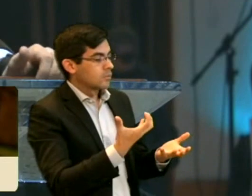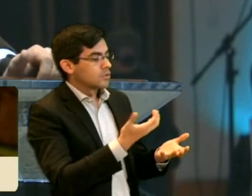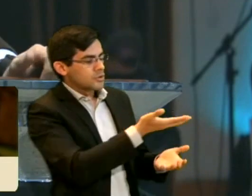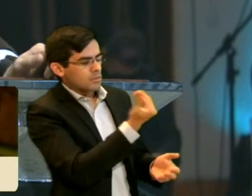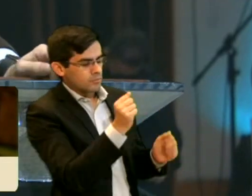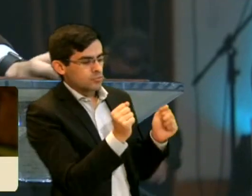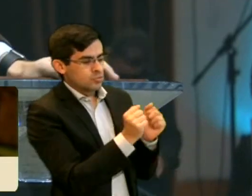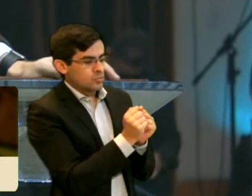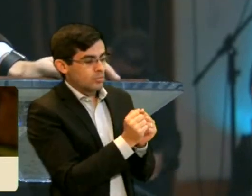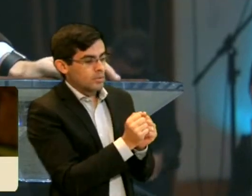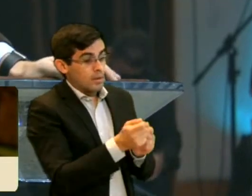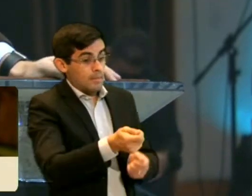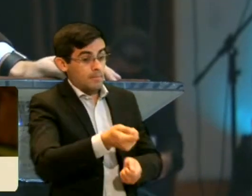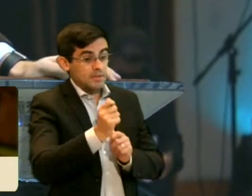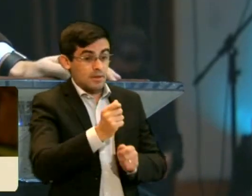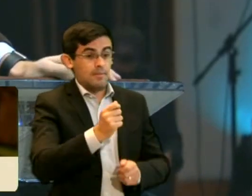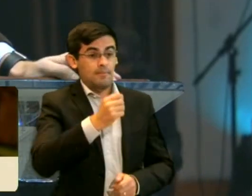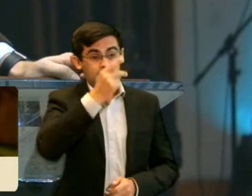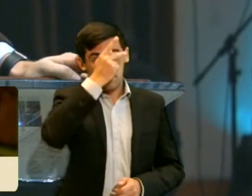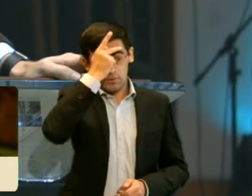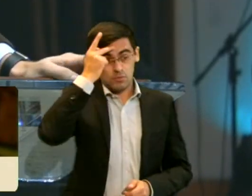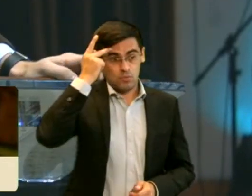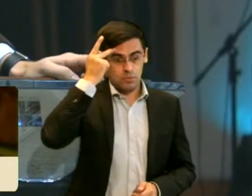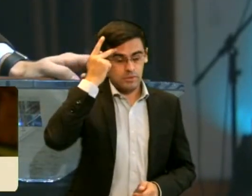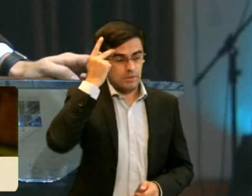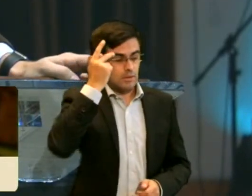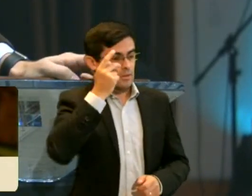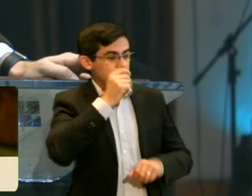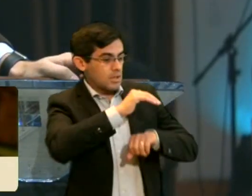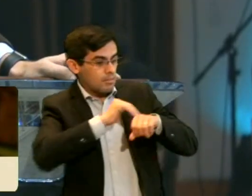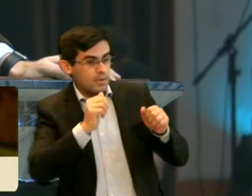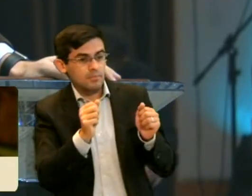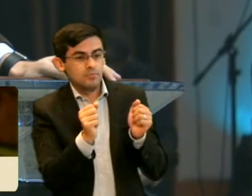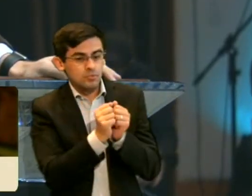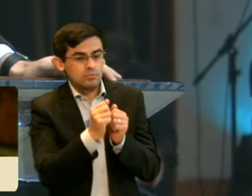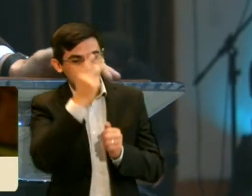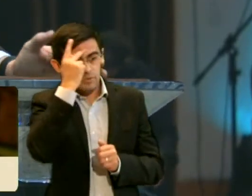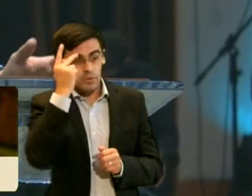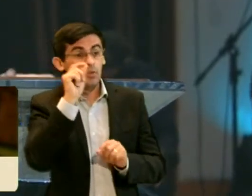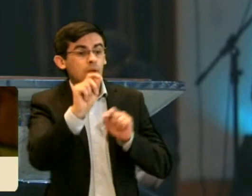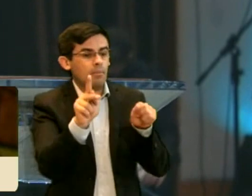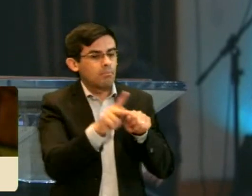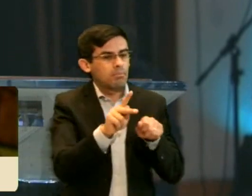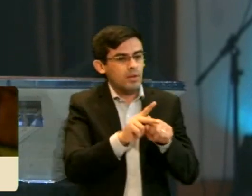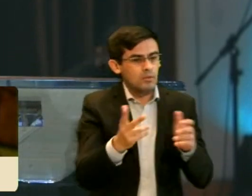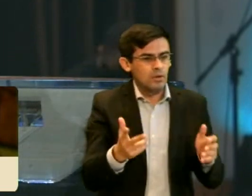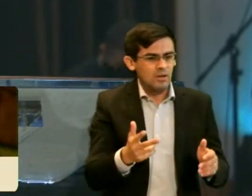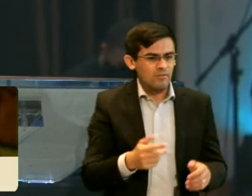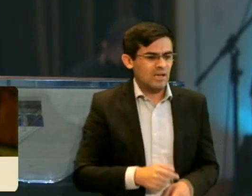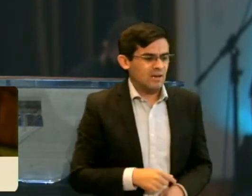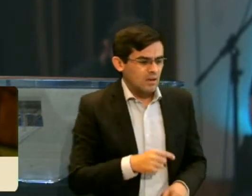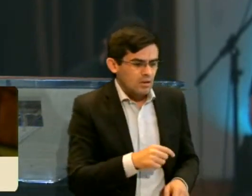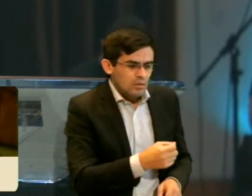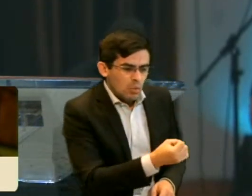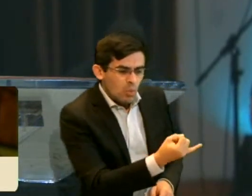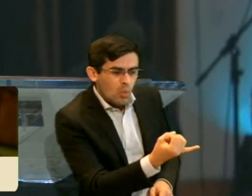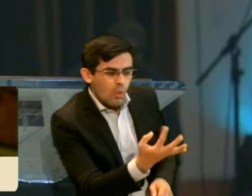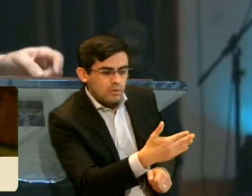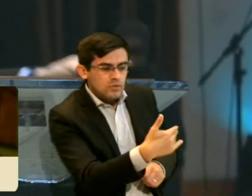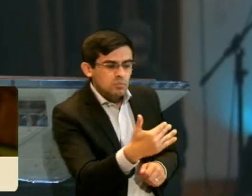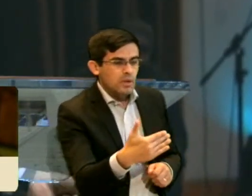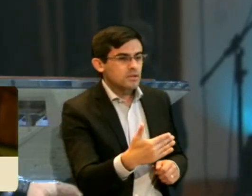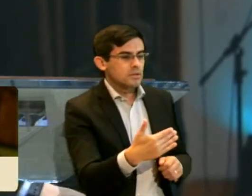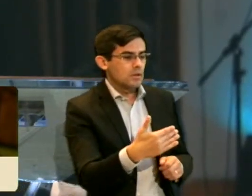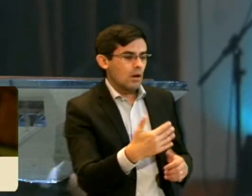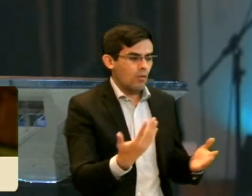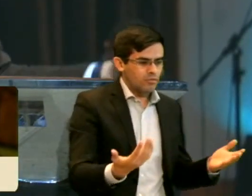pescador de gente. E sabe o que Pedro faz? Ele não vai lá contar os peixes. Ele